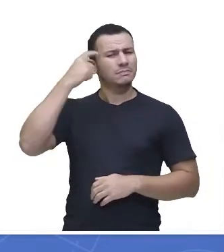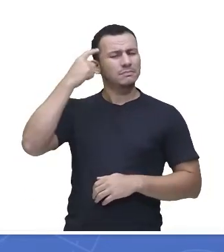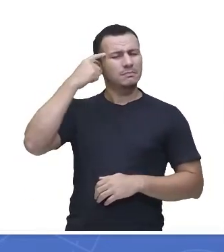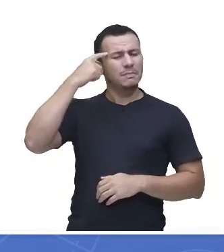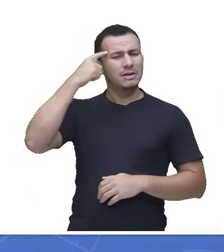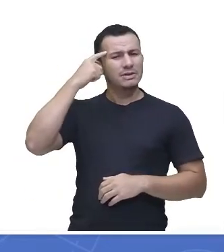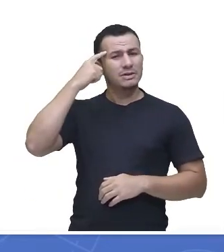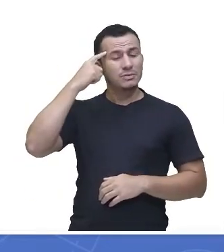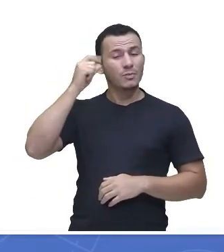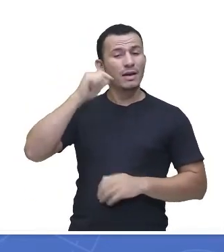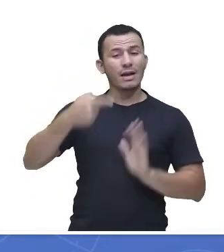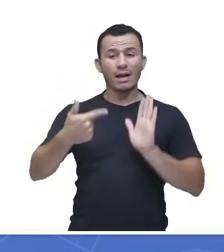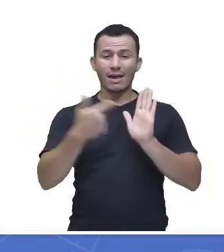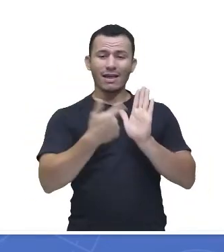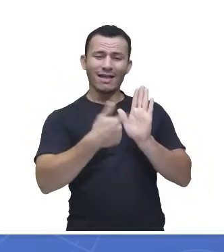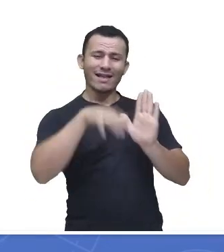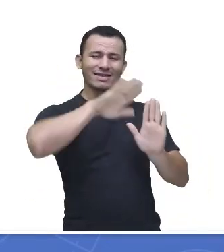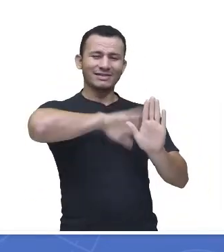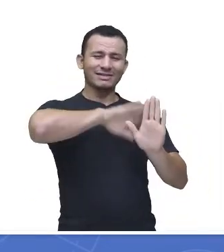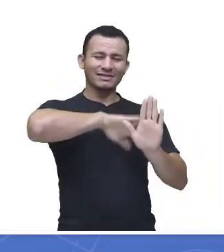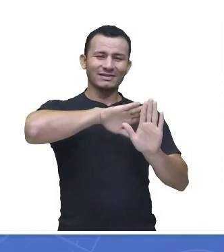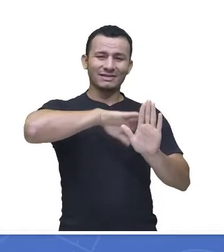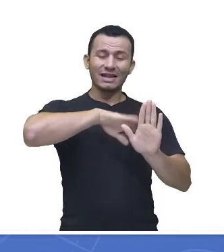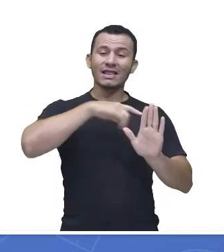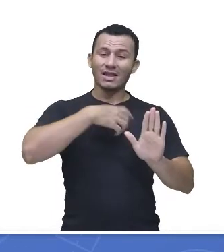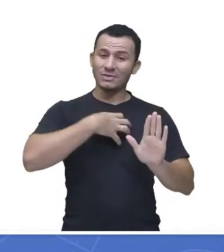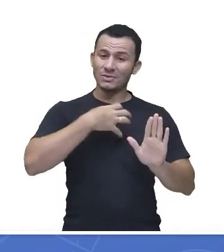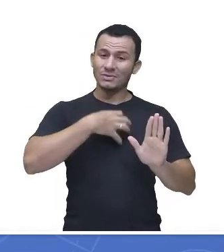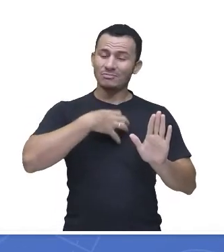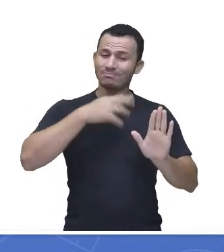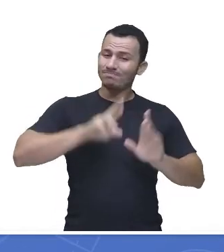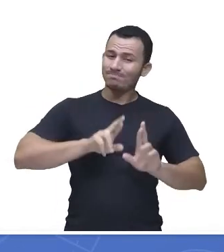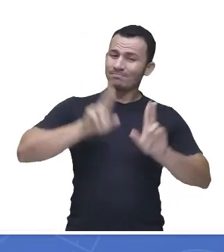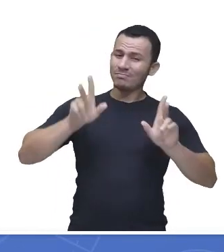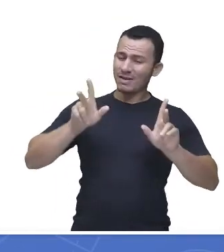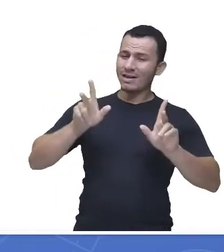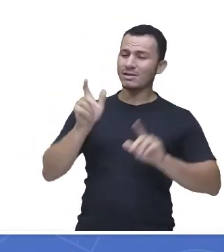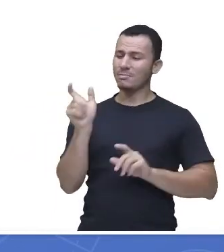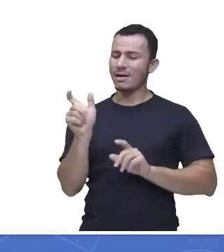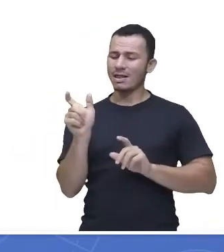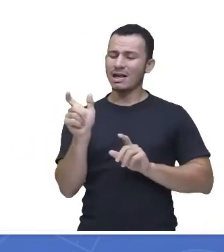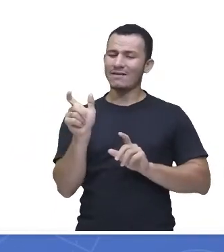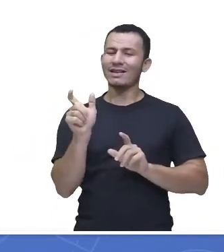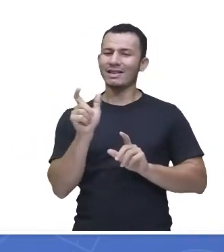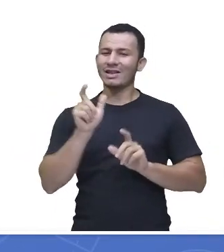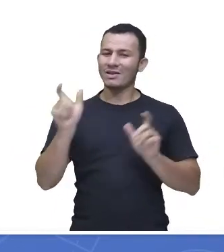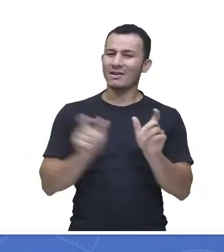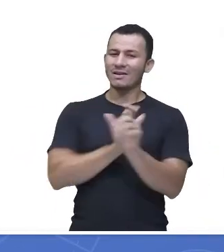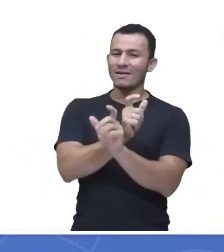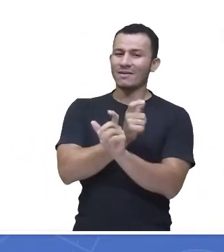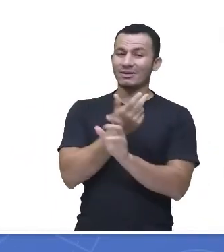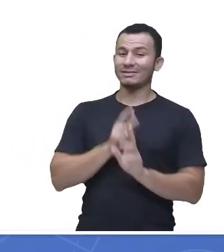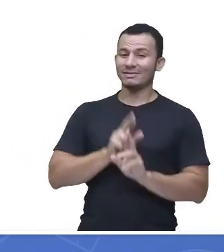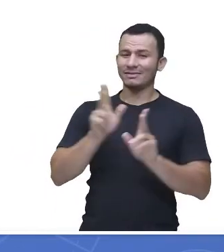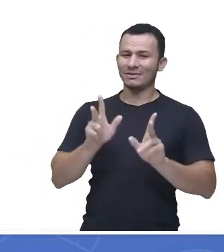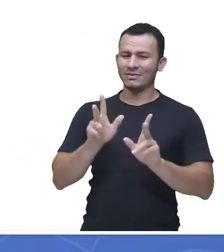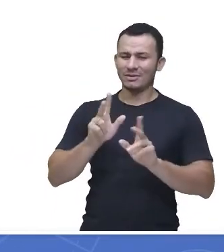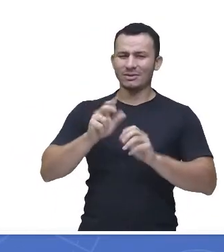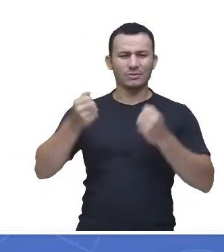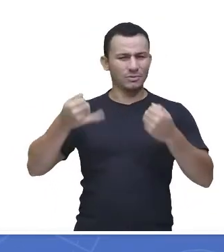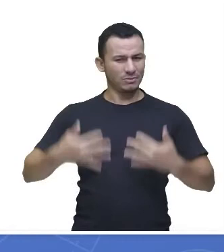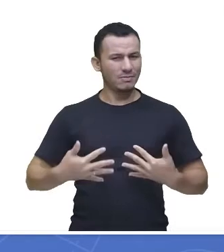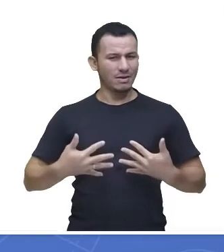conceito de ironia, né? Naquilo que se disse uma coisa e é exatamente o oposto daquilo que ficou dito